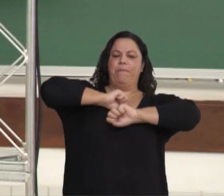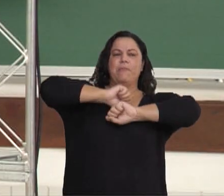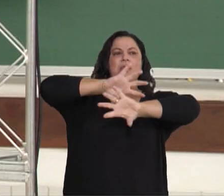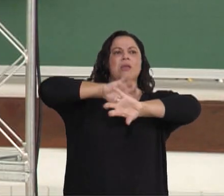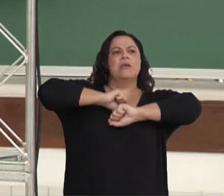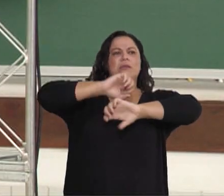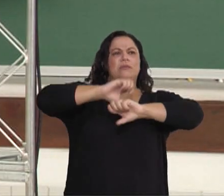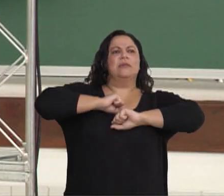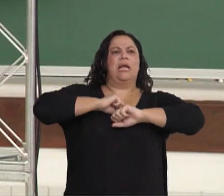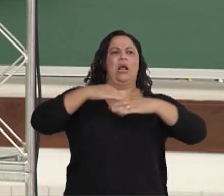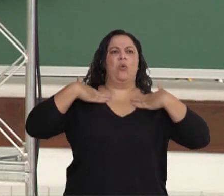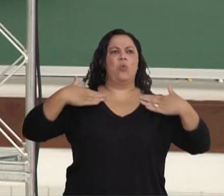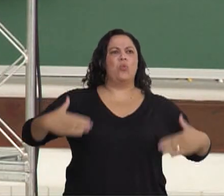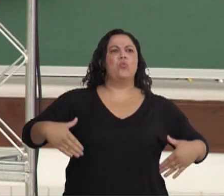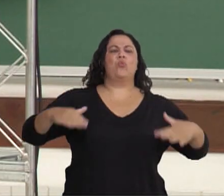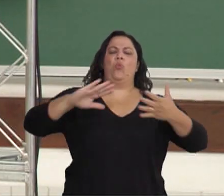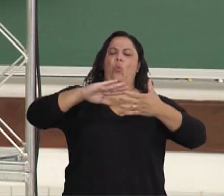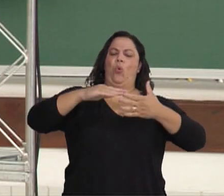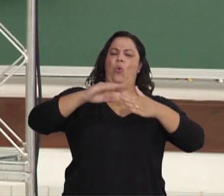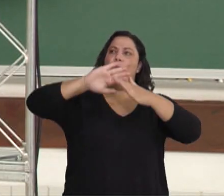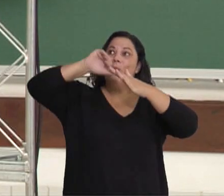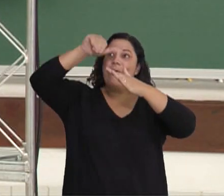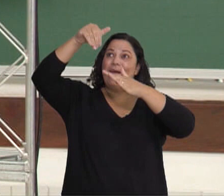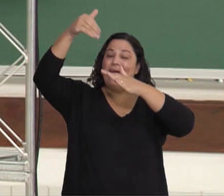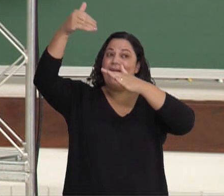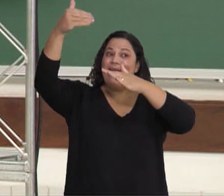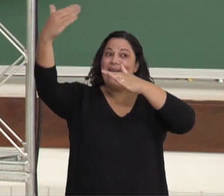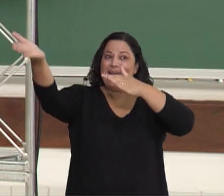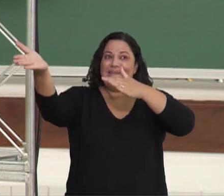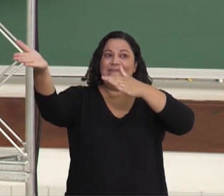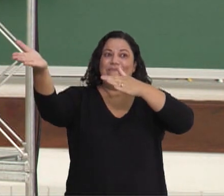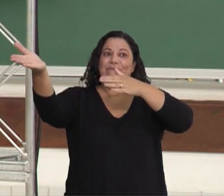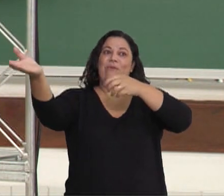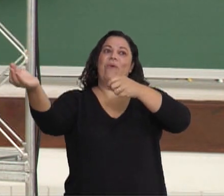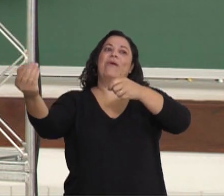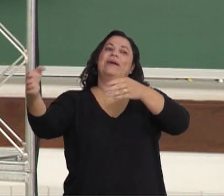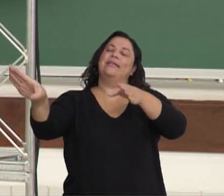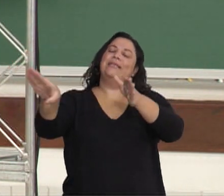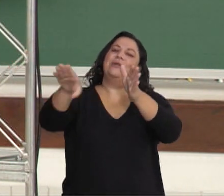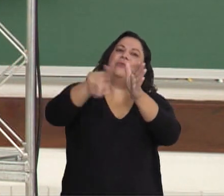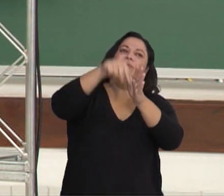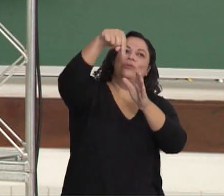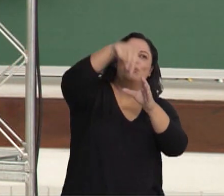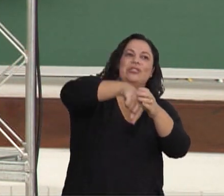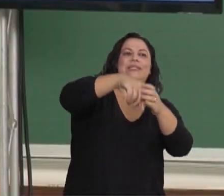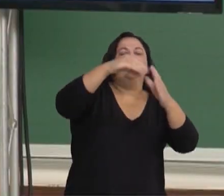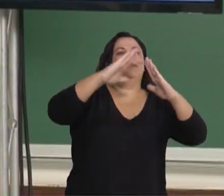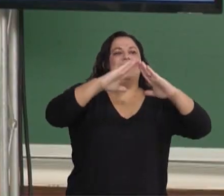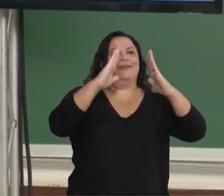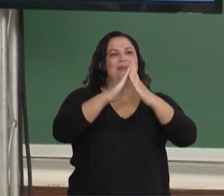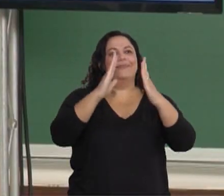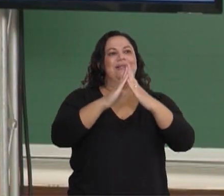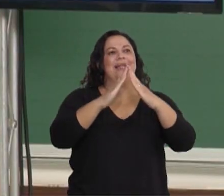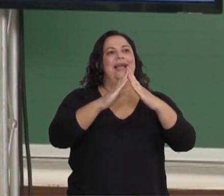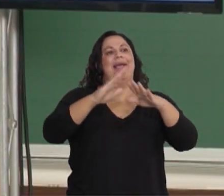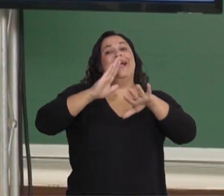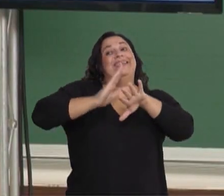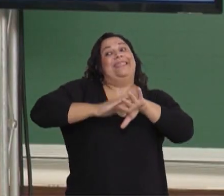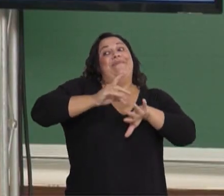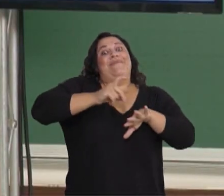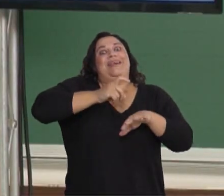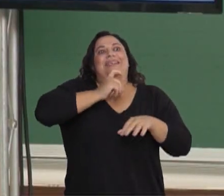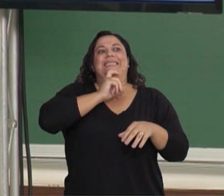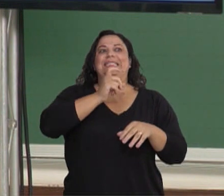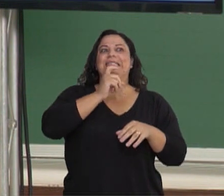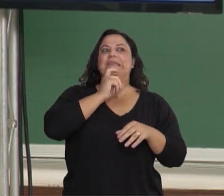para vocês ali? O conceito de frio fisicamente não existe. O que existe é o conceito de você estar perdendo